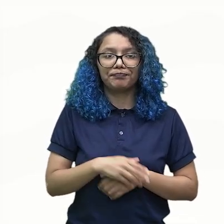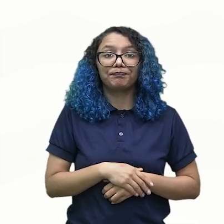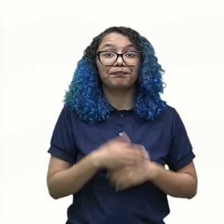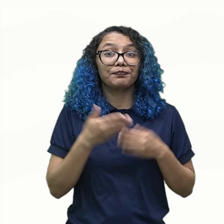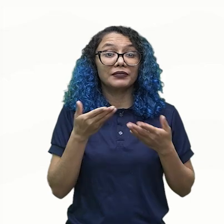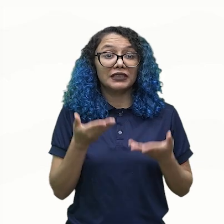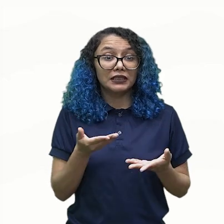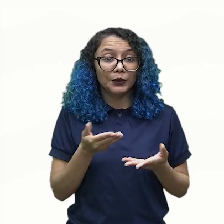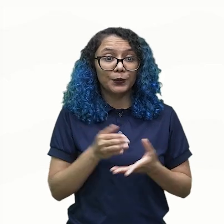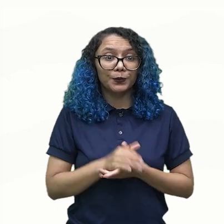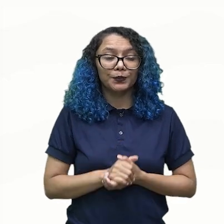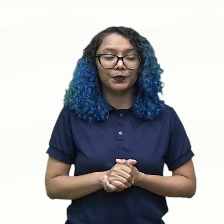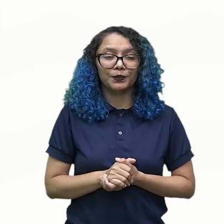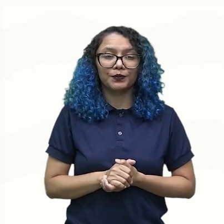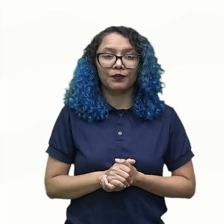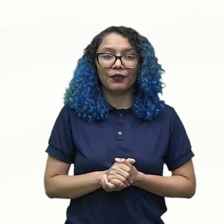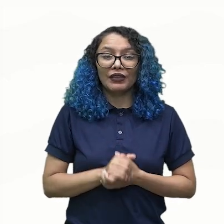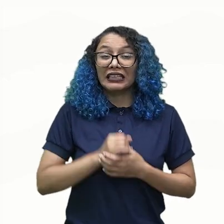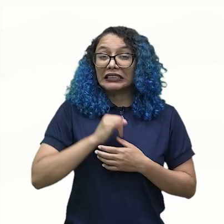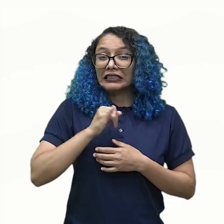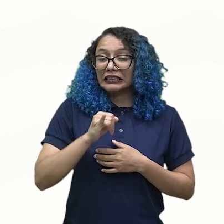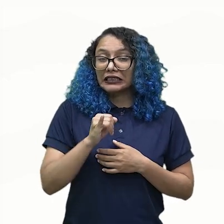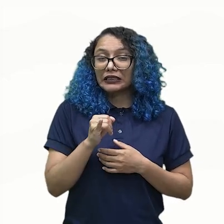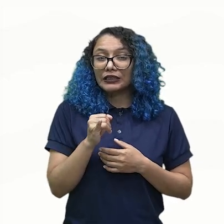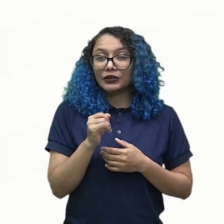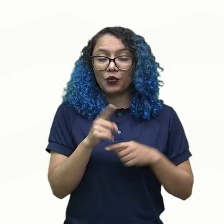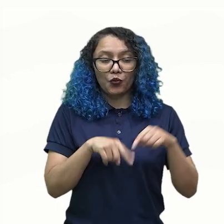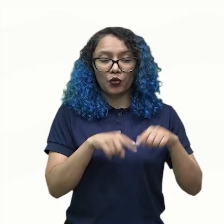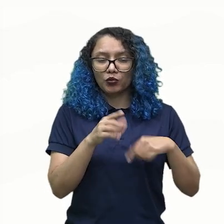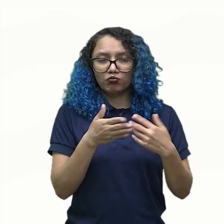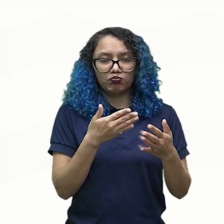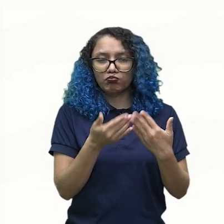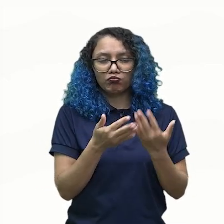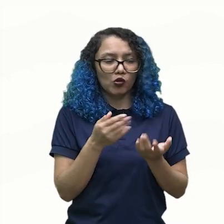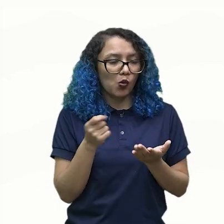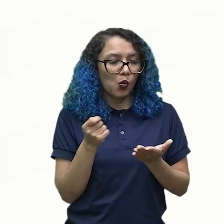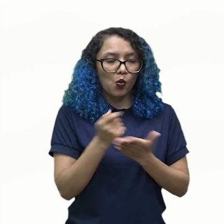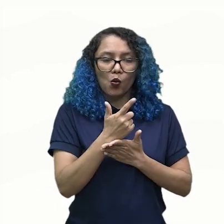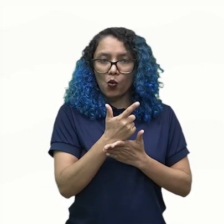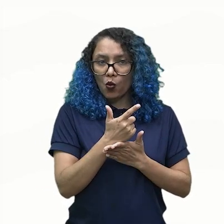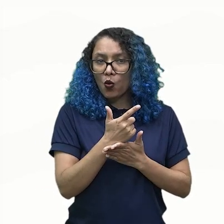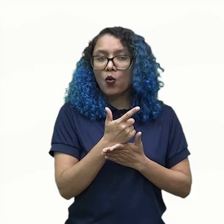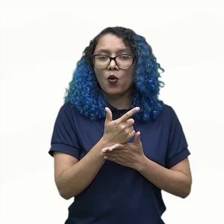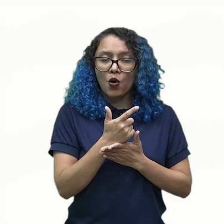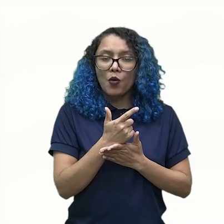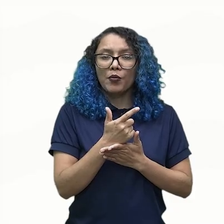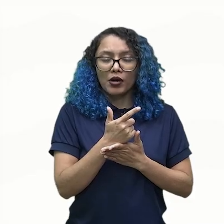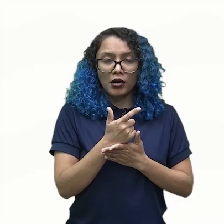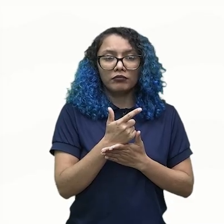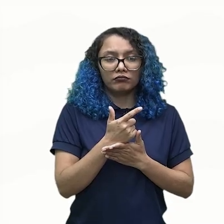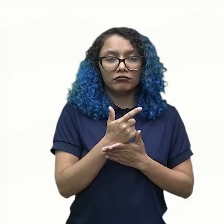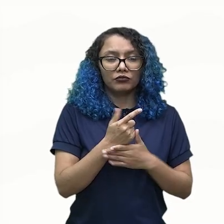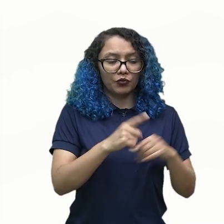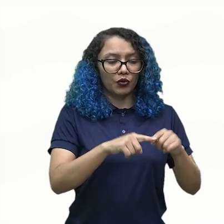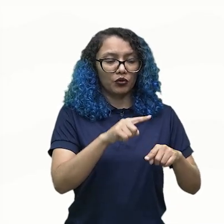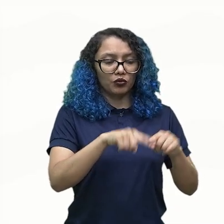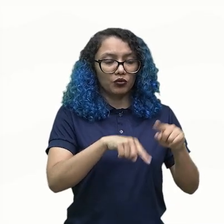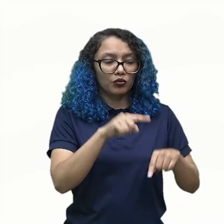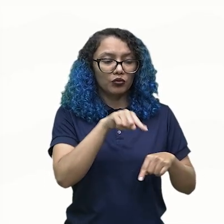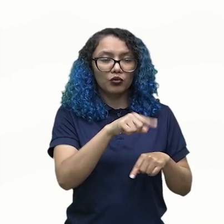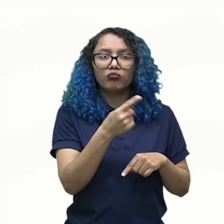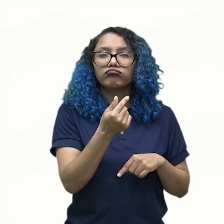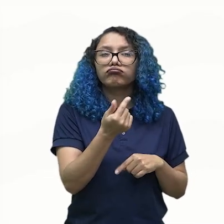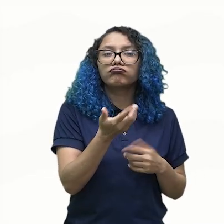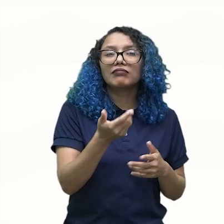Ou seja, pessoal, quando você compra um produto qualquer, tá? Onde esse produto tem um preço de